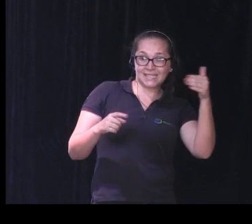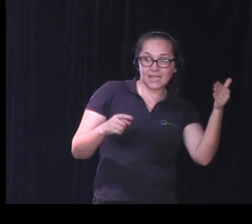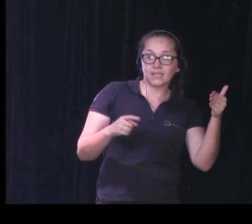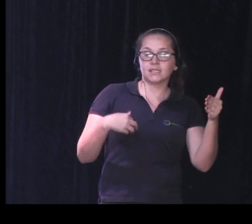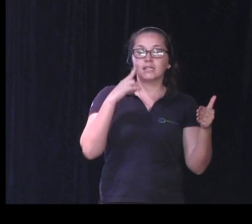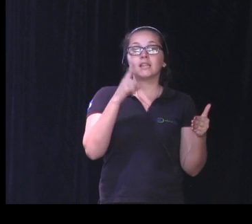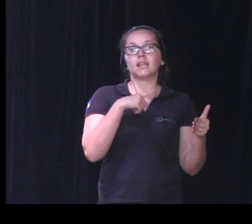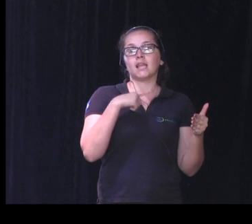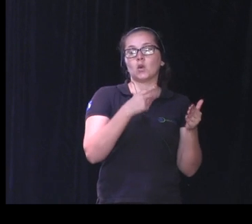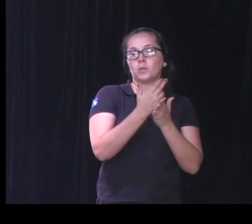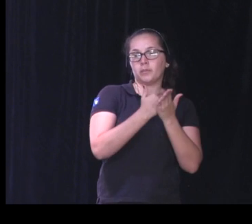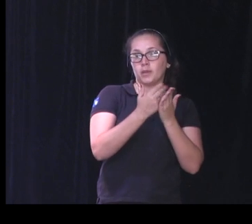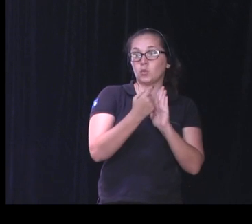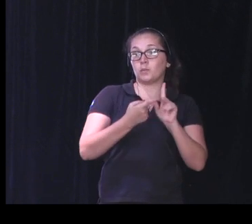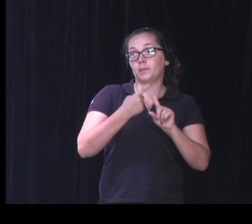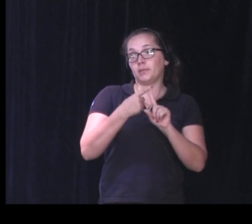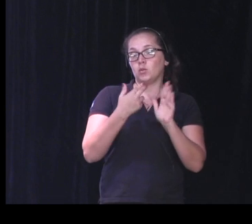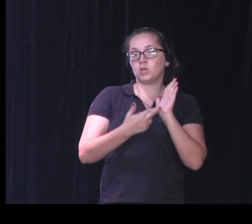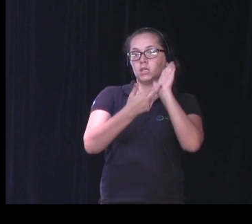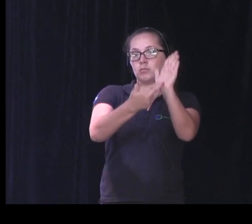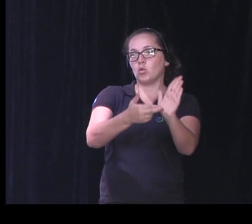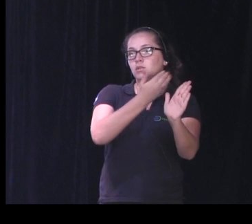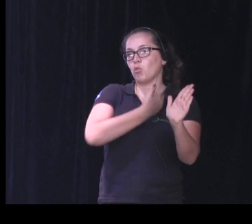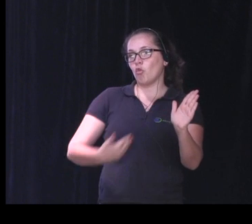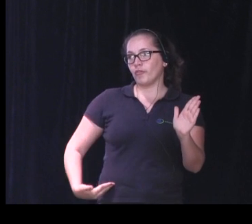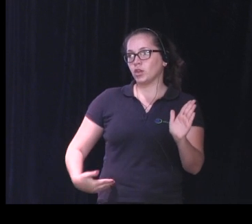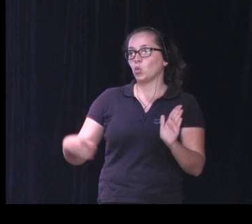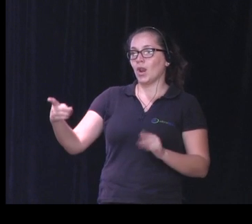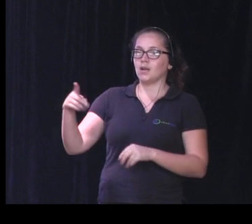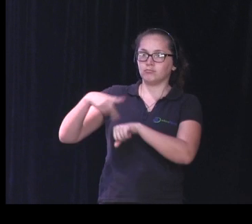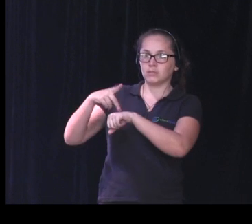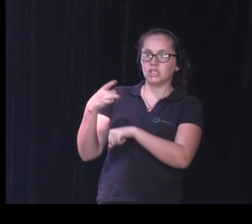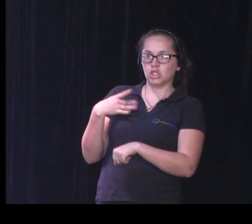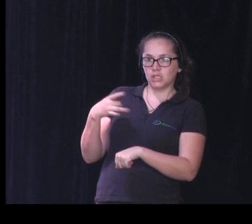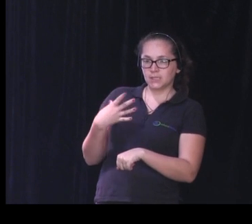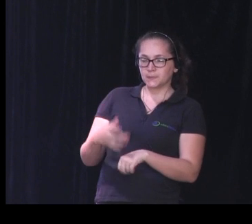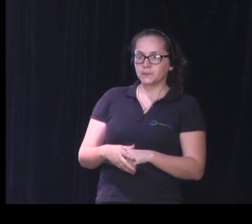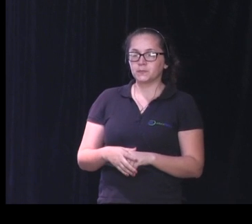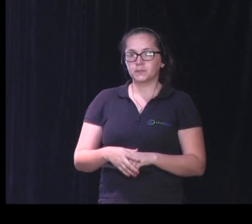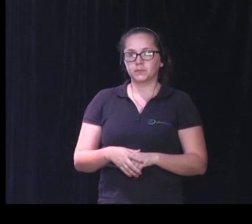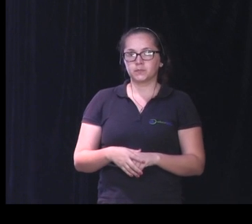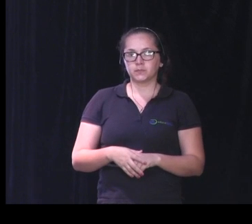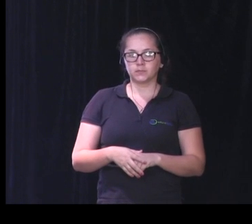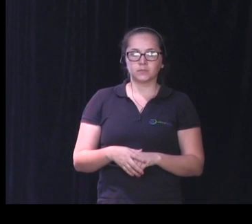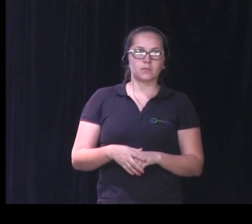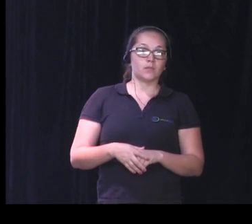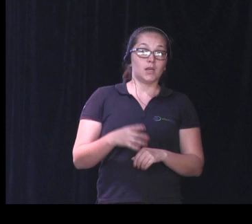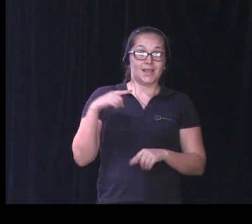Então, à esquerda, ele faz o primeiro desenho e mostra para o governo chileno. E